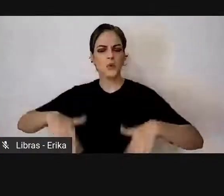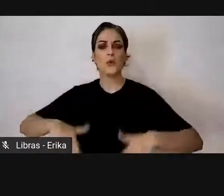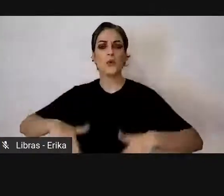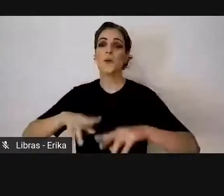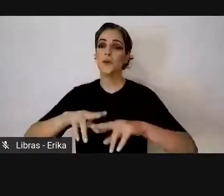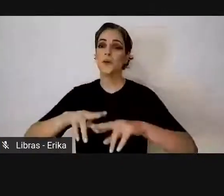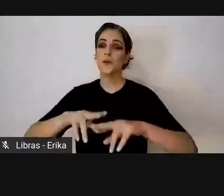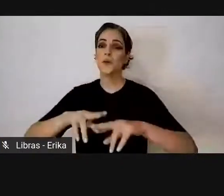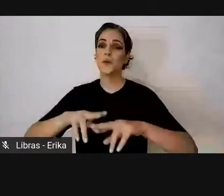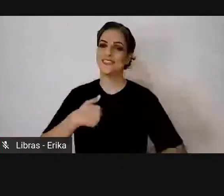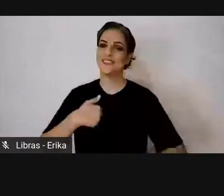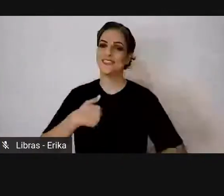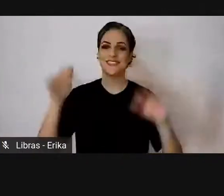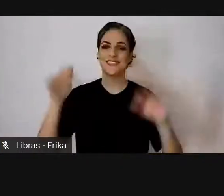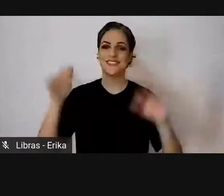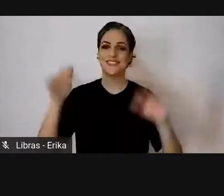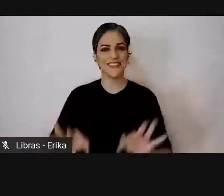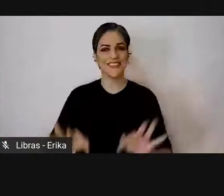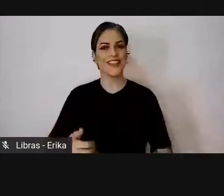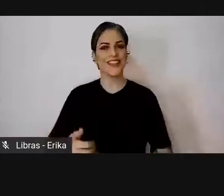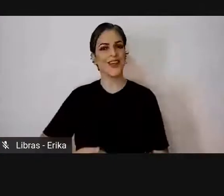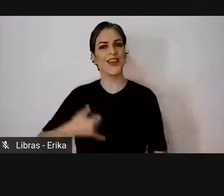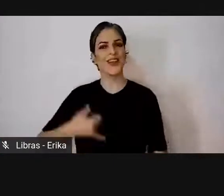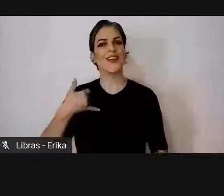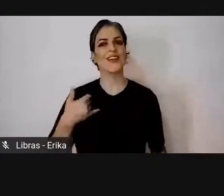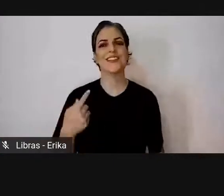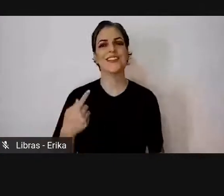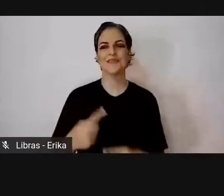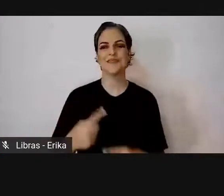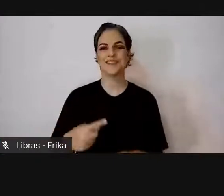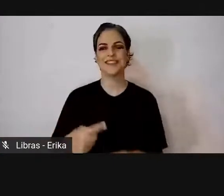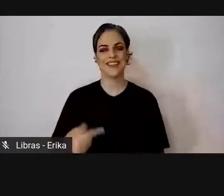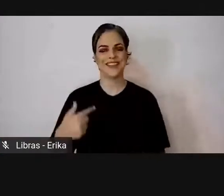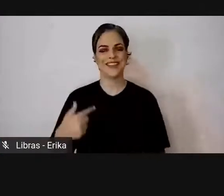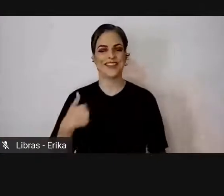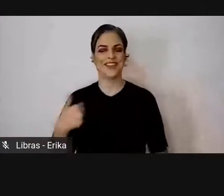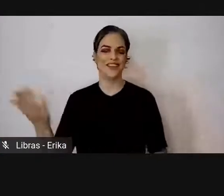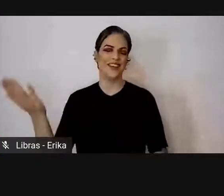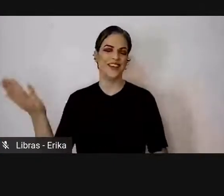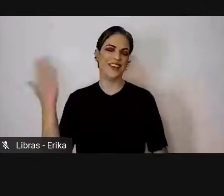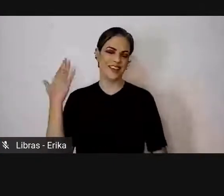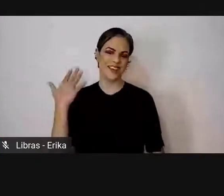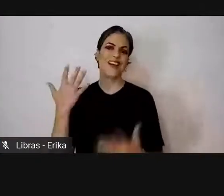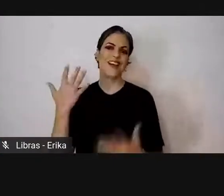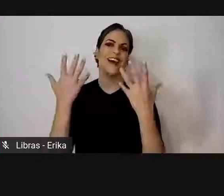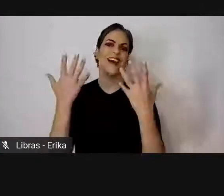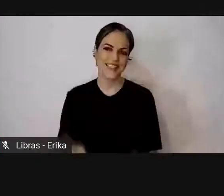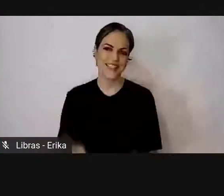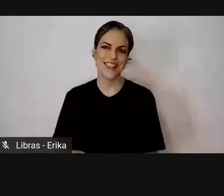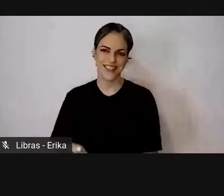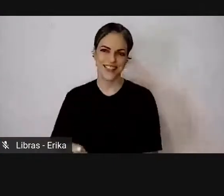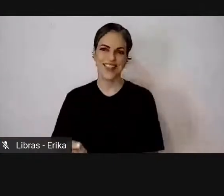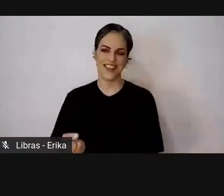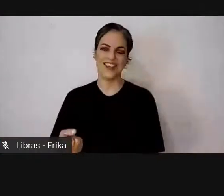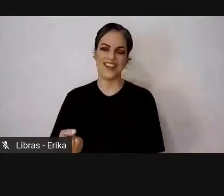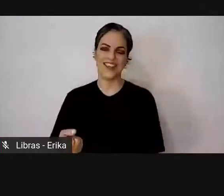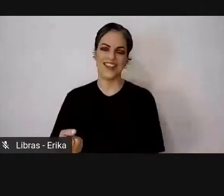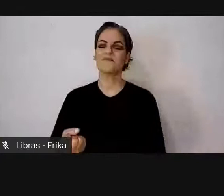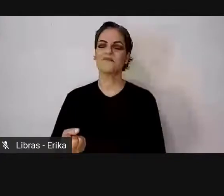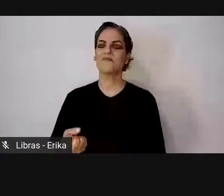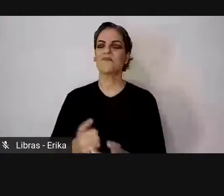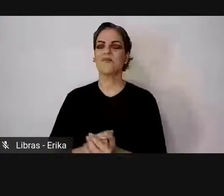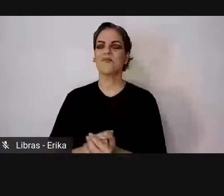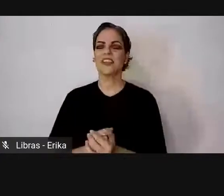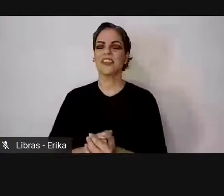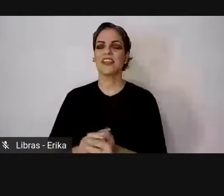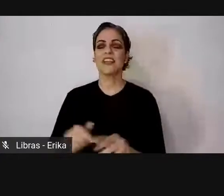tive aceito, né, o meu convite para que essas pessoas participassem deste evento hoje foi aceito.